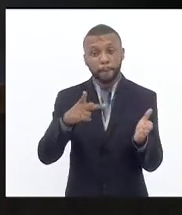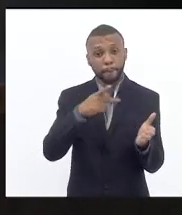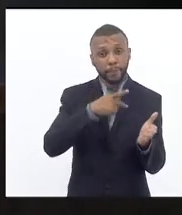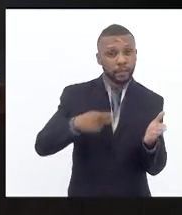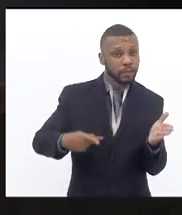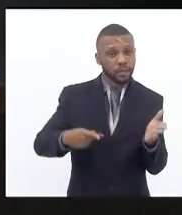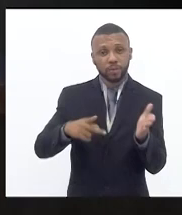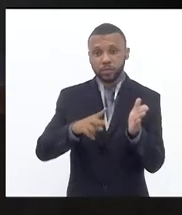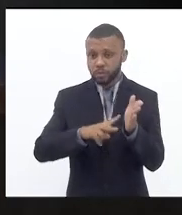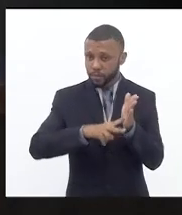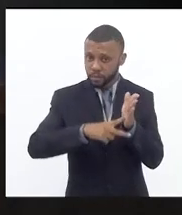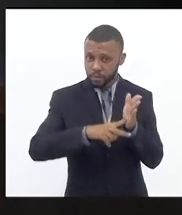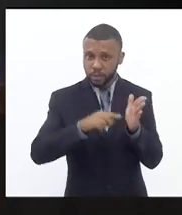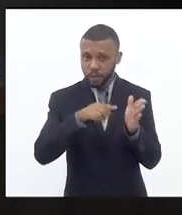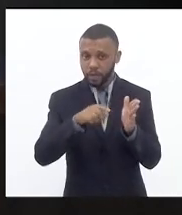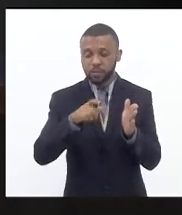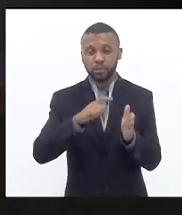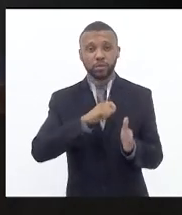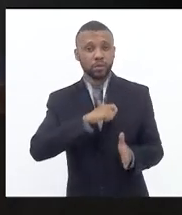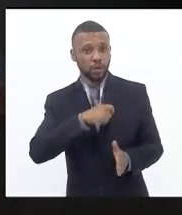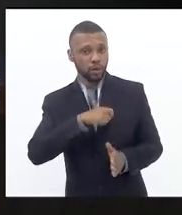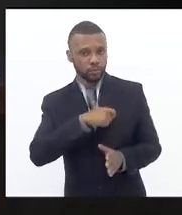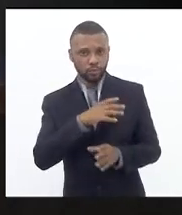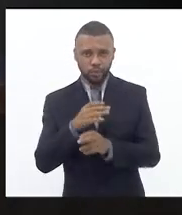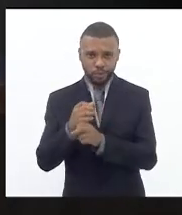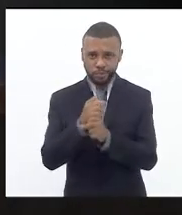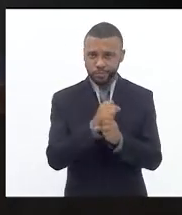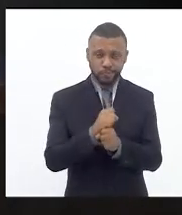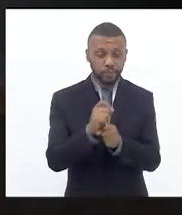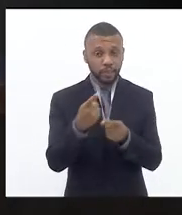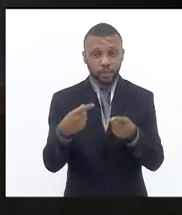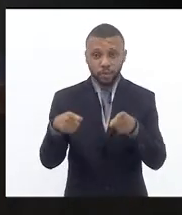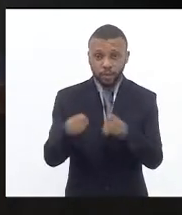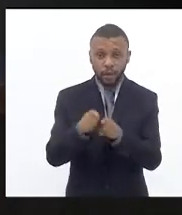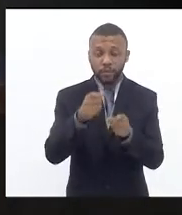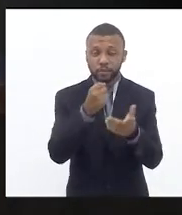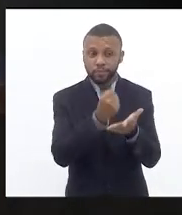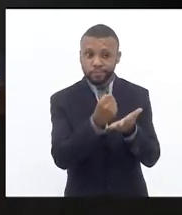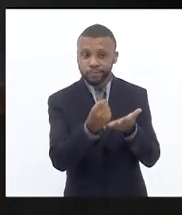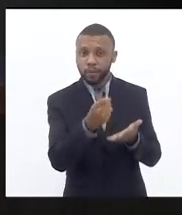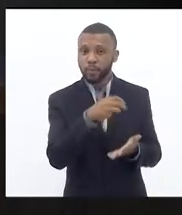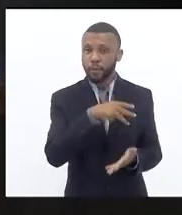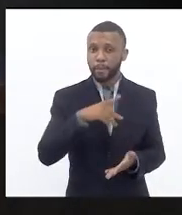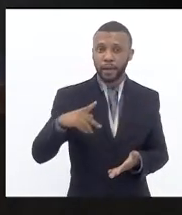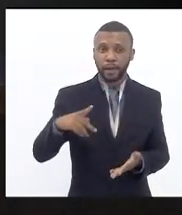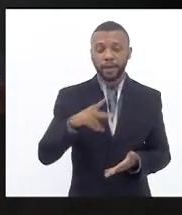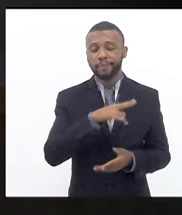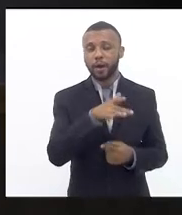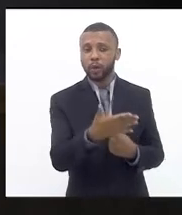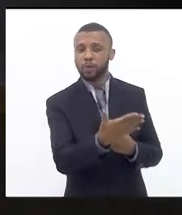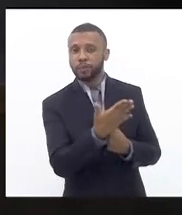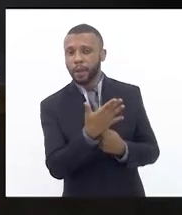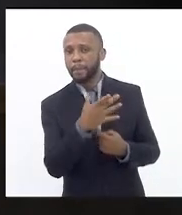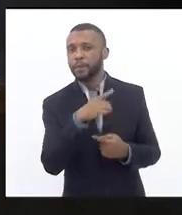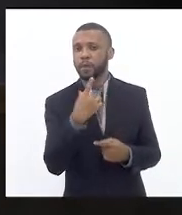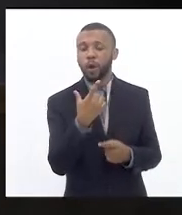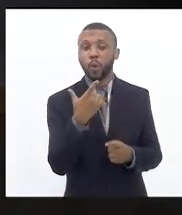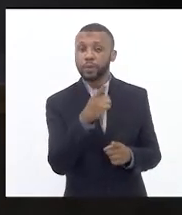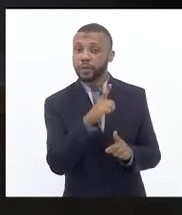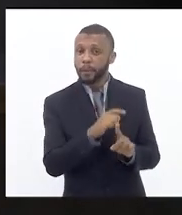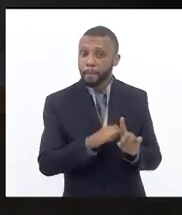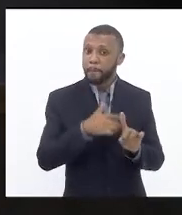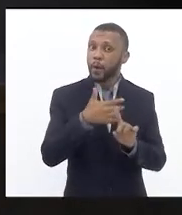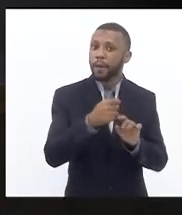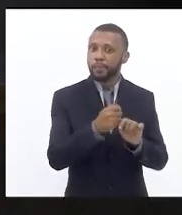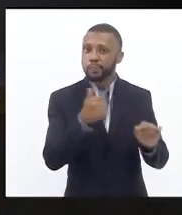é esse convênio com a NP vai nos fortalecer muito para que a gente aumente arrecadação eu espero se eu